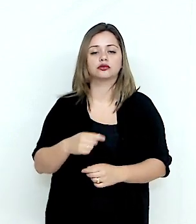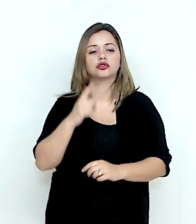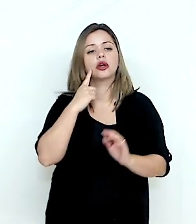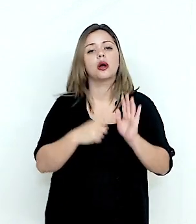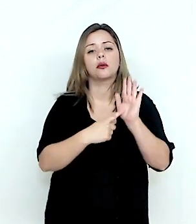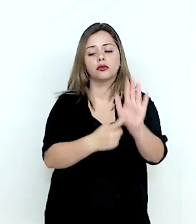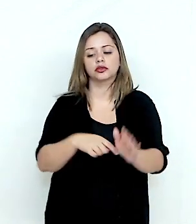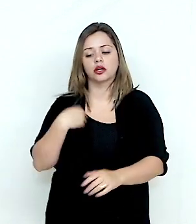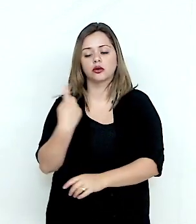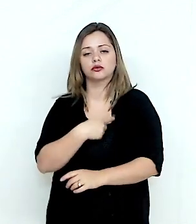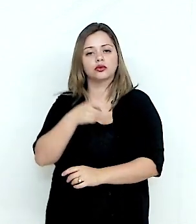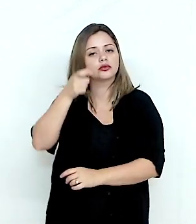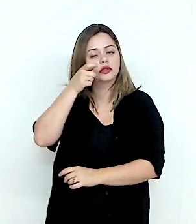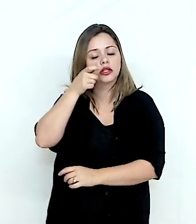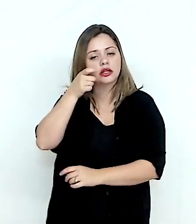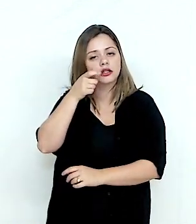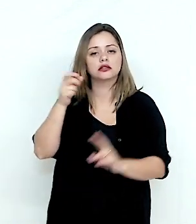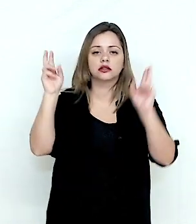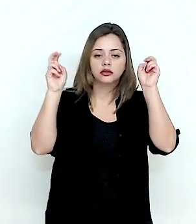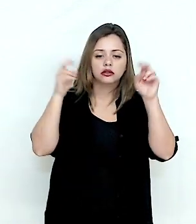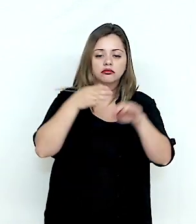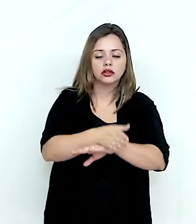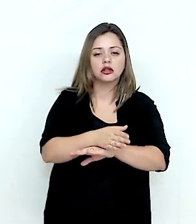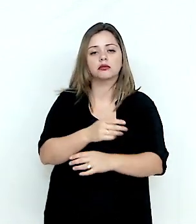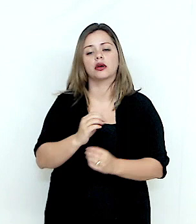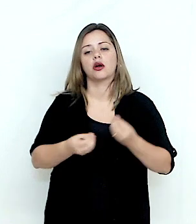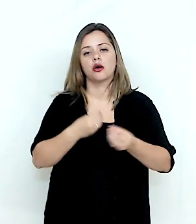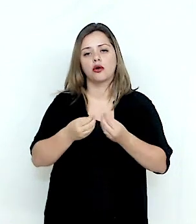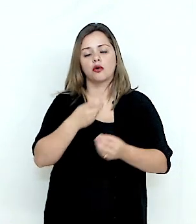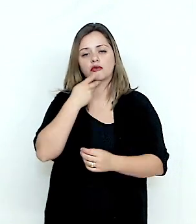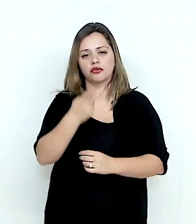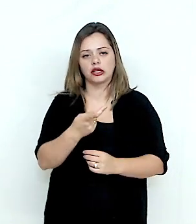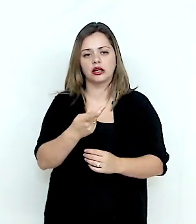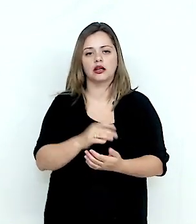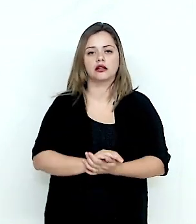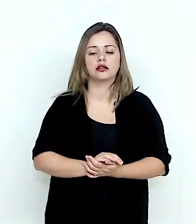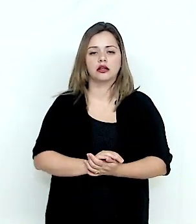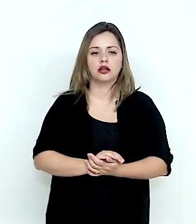né, nesse tema. Mencionei aí a questão